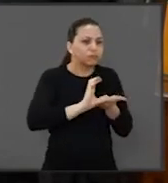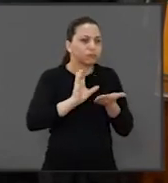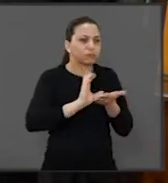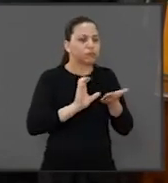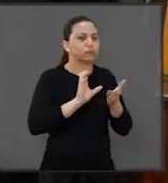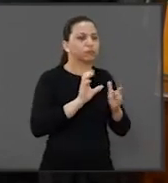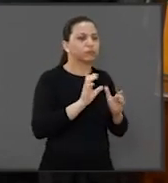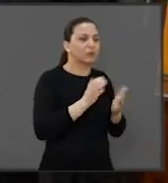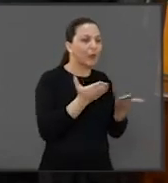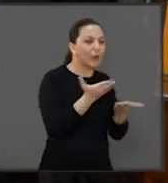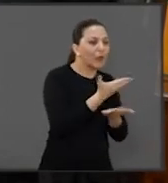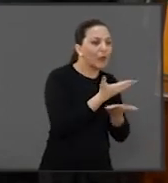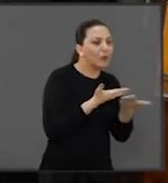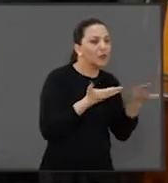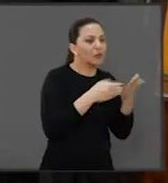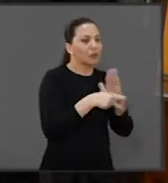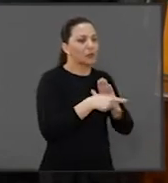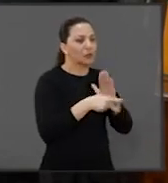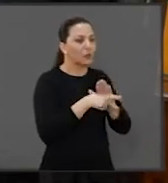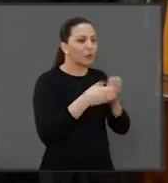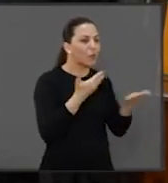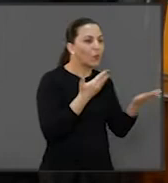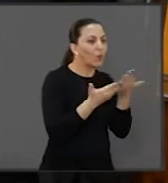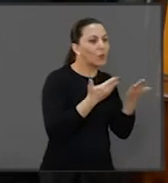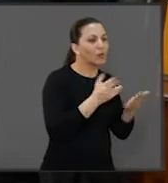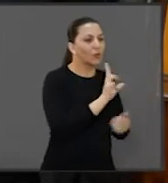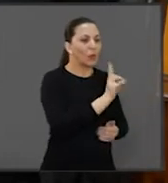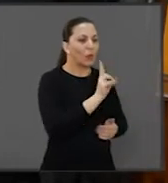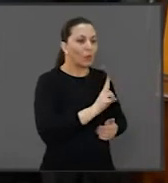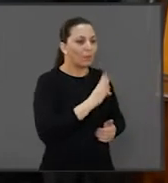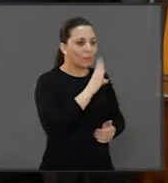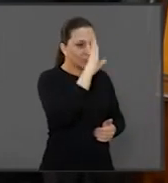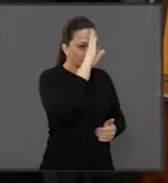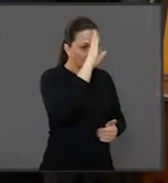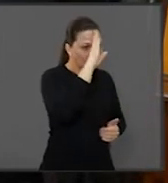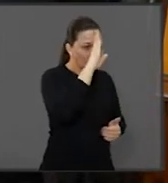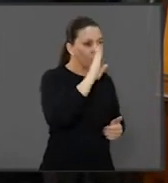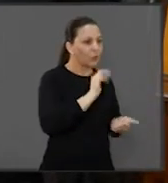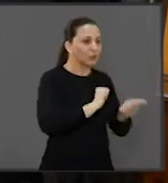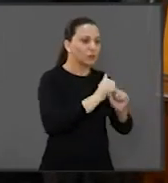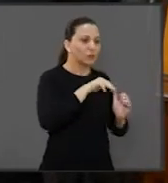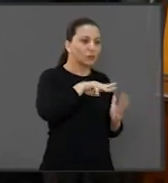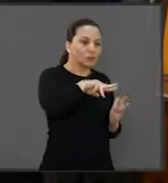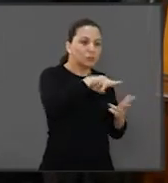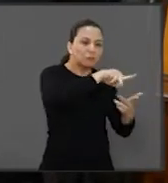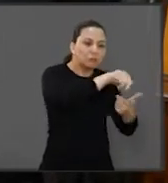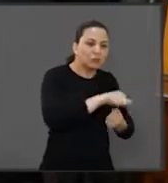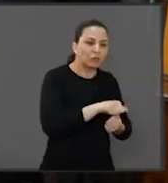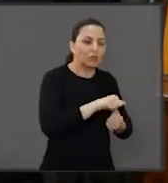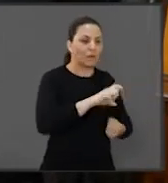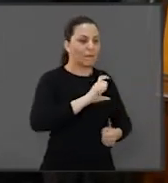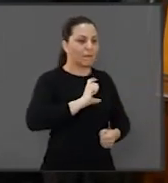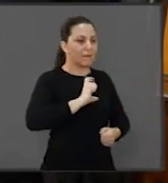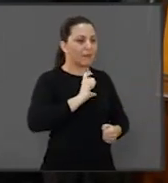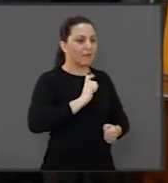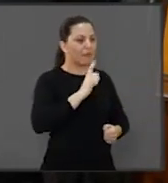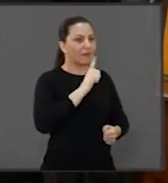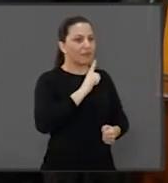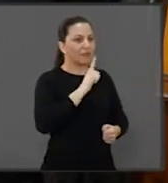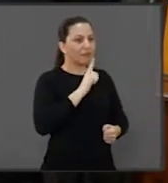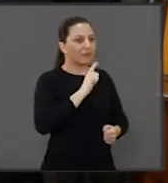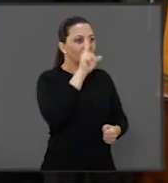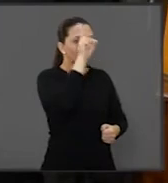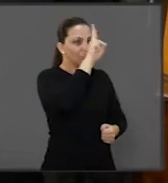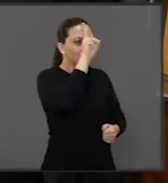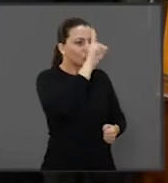os grandes nomes do esporte mundial. Mas esta medalha aqui certamente tem muita história.